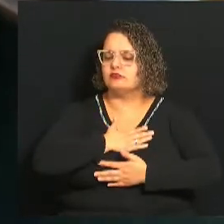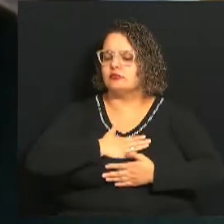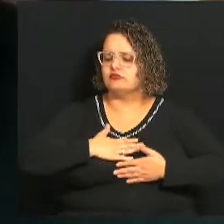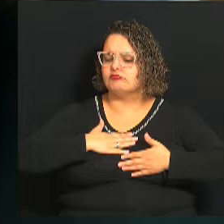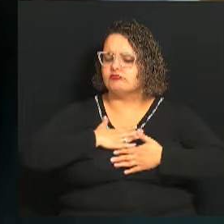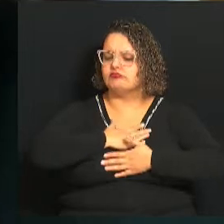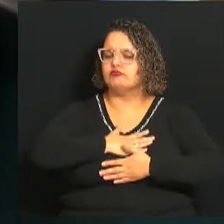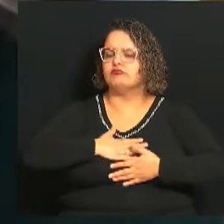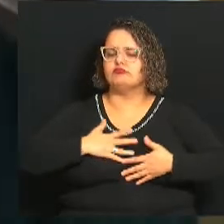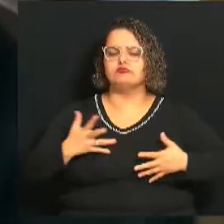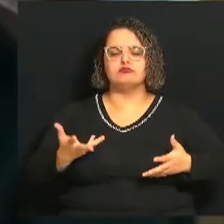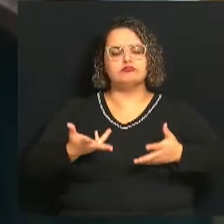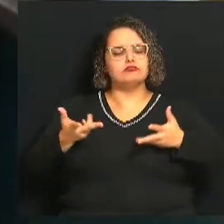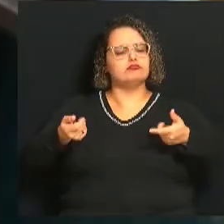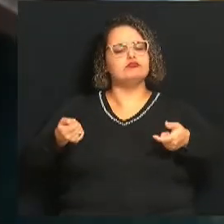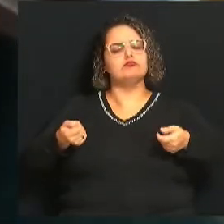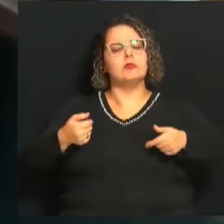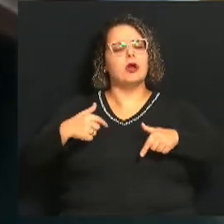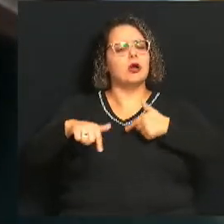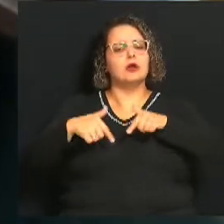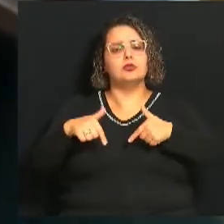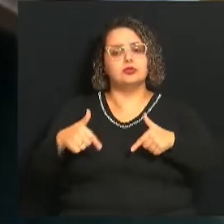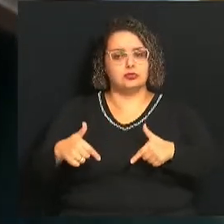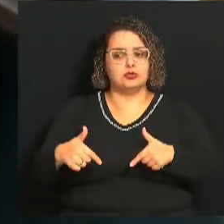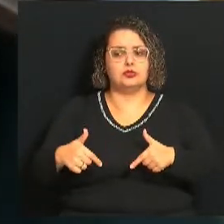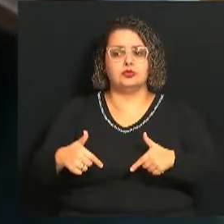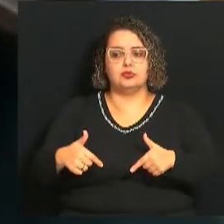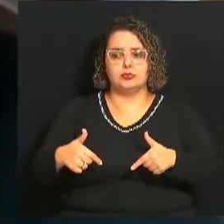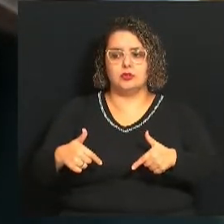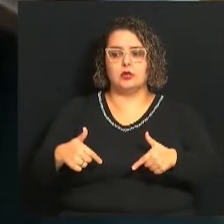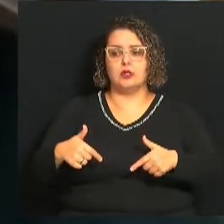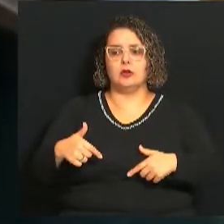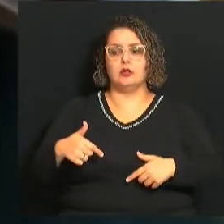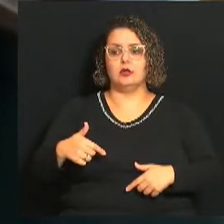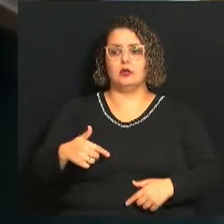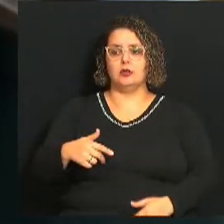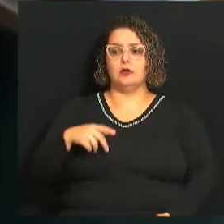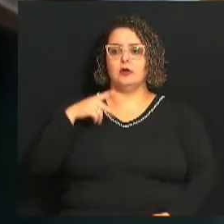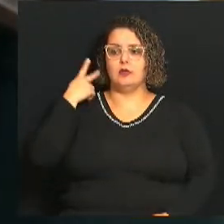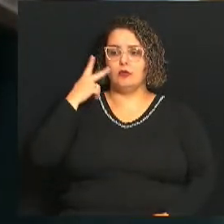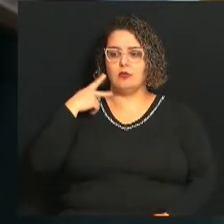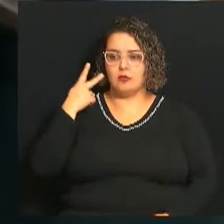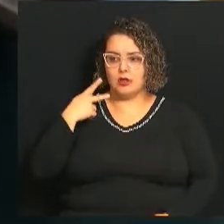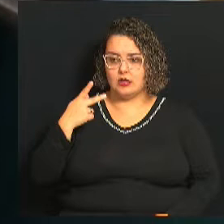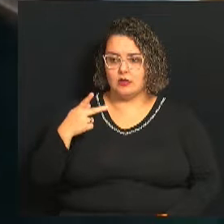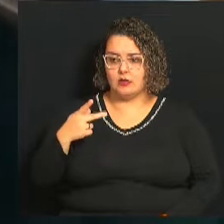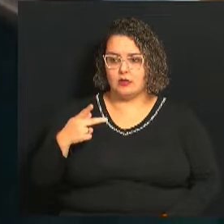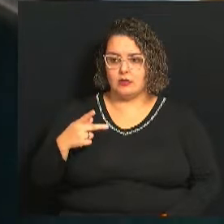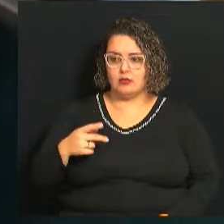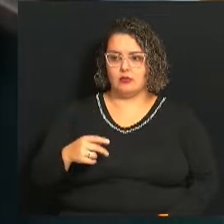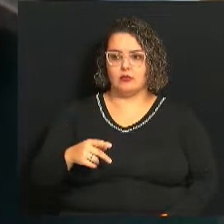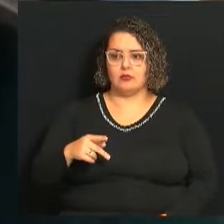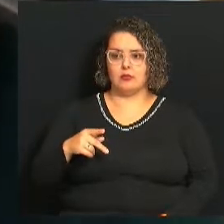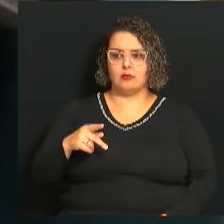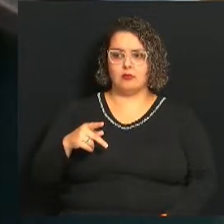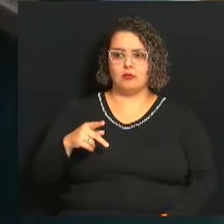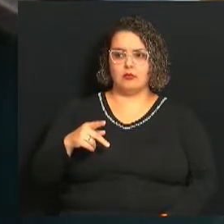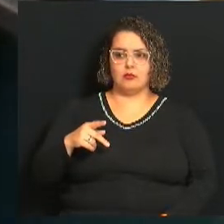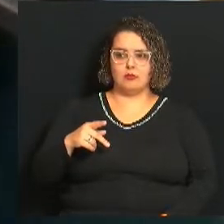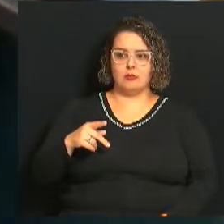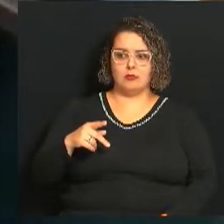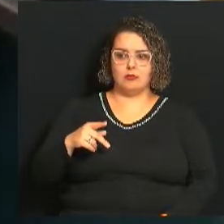trabalhar, introduzir, vereadores, Pedro, mais de uma centena